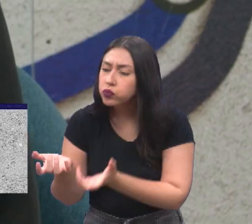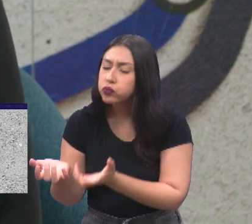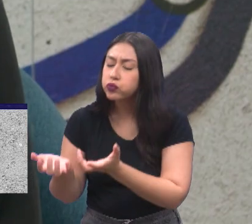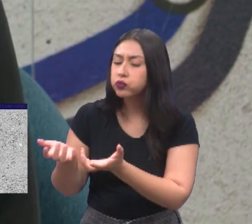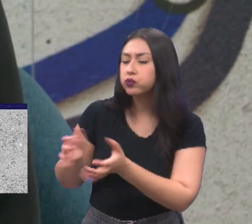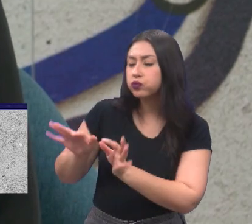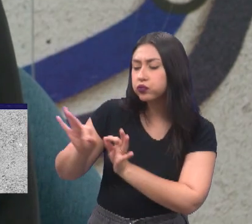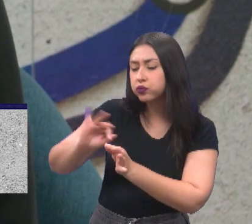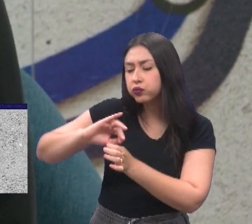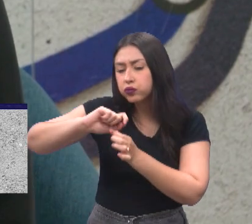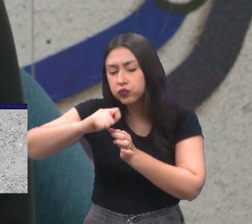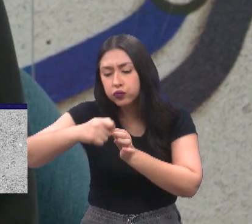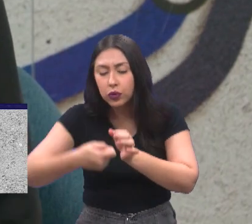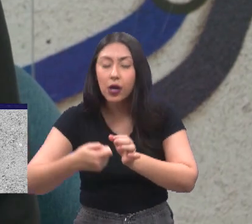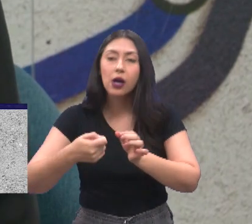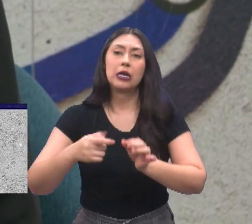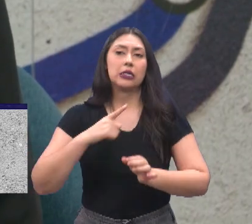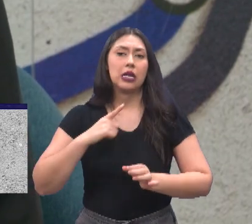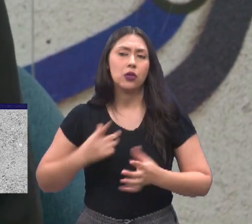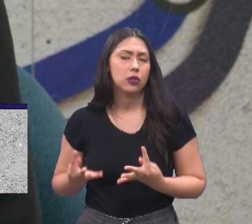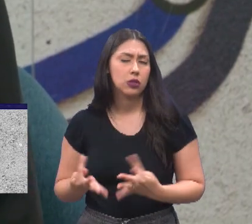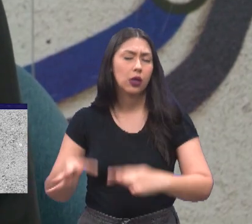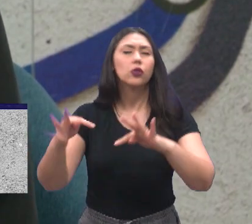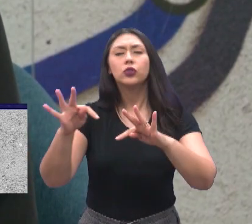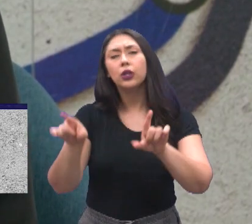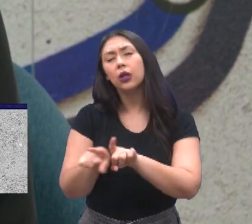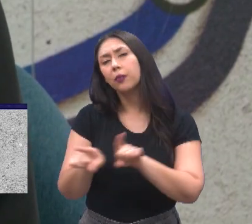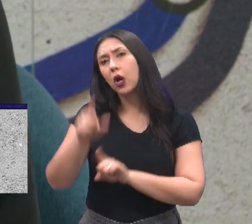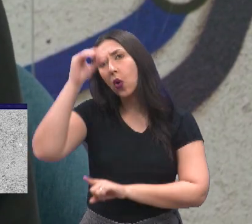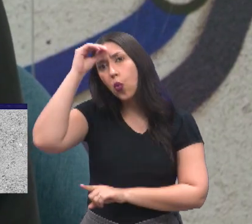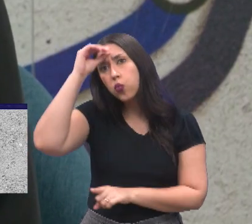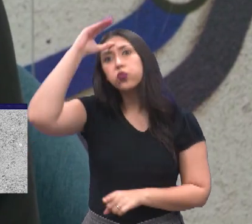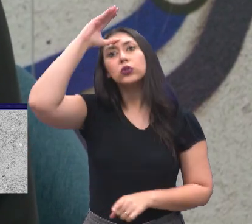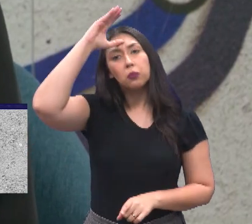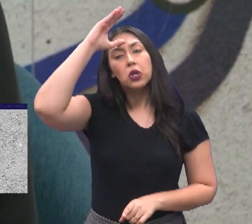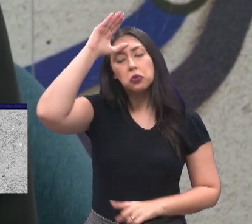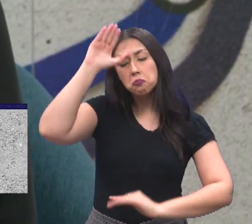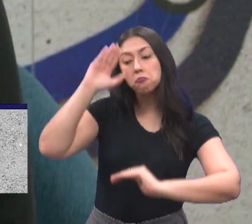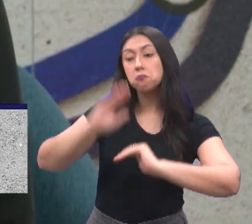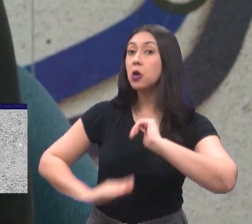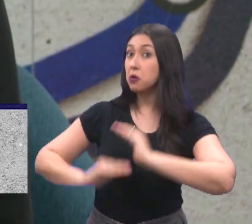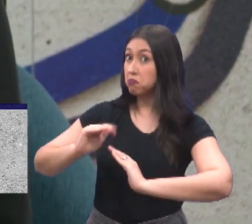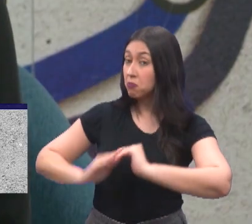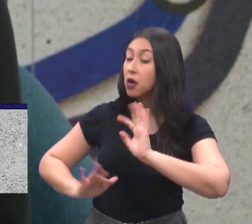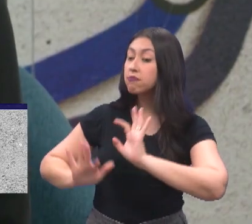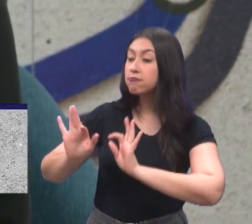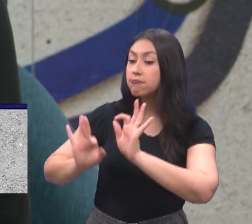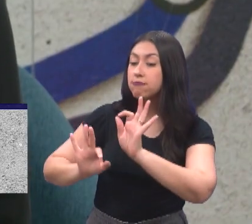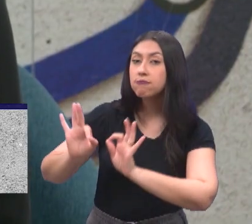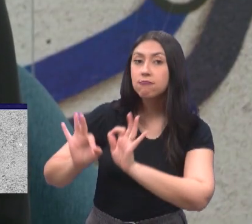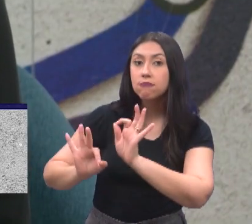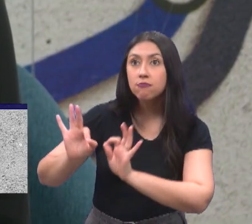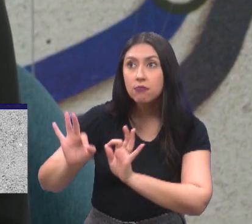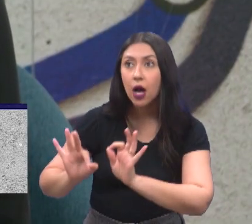todo o conhecimento que ele tem ali. Então, ele faz uma joia que